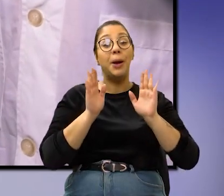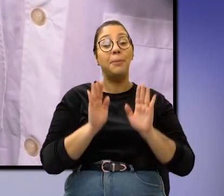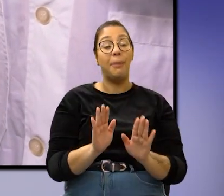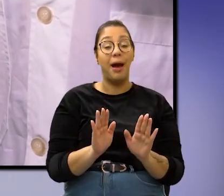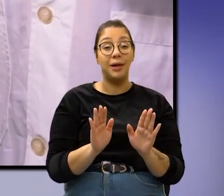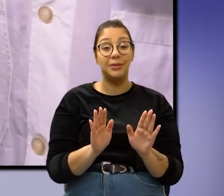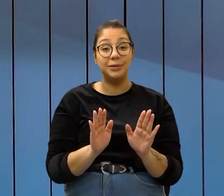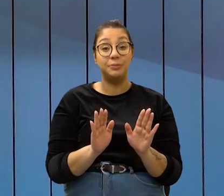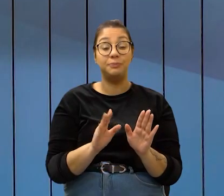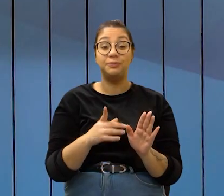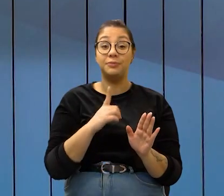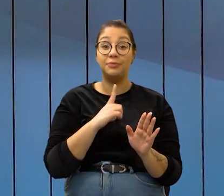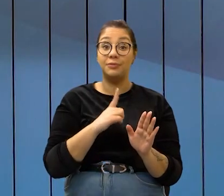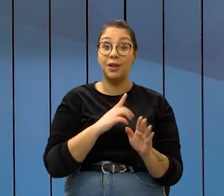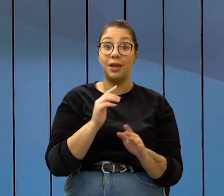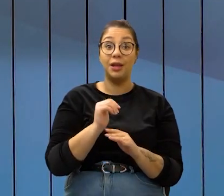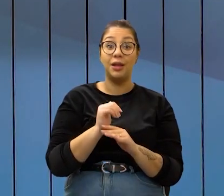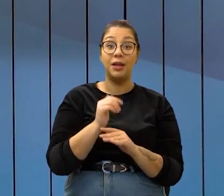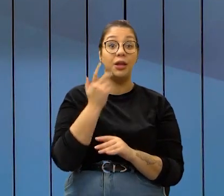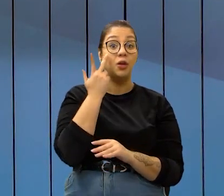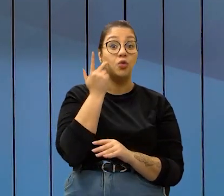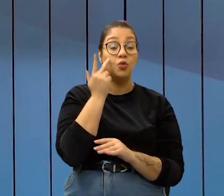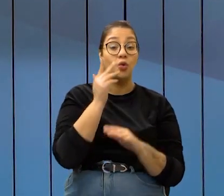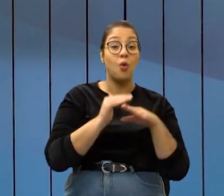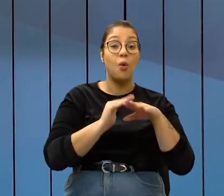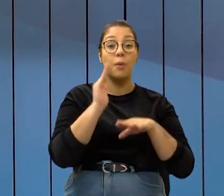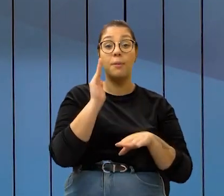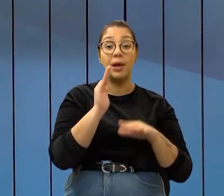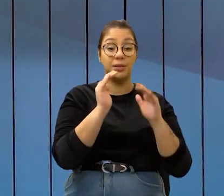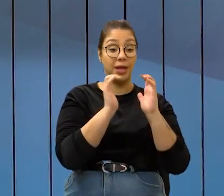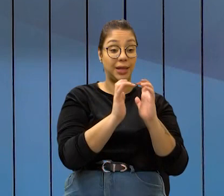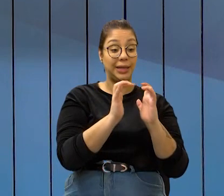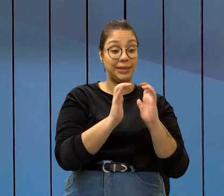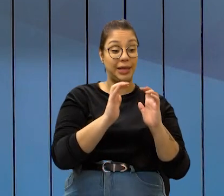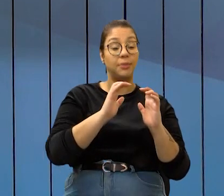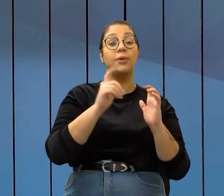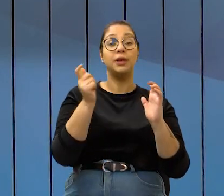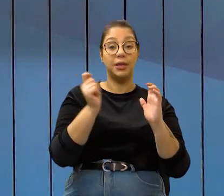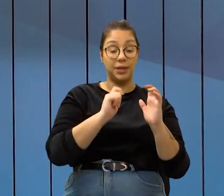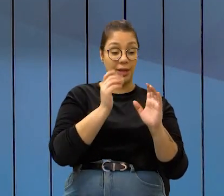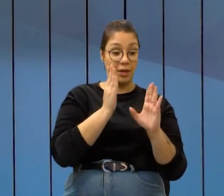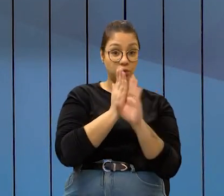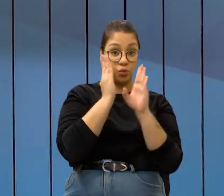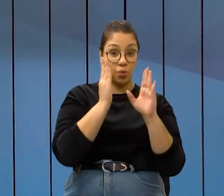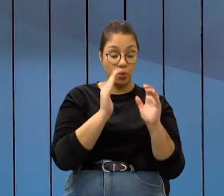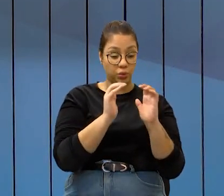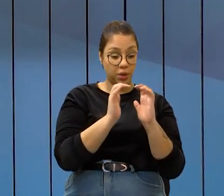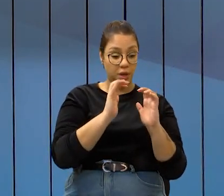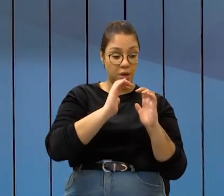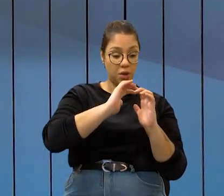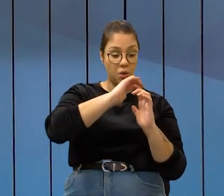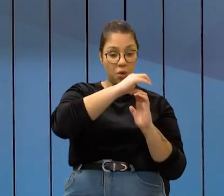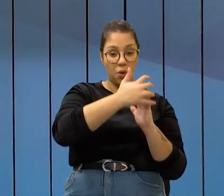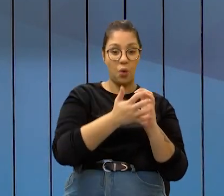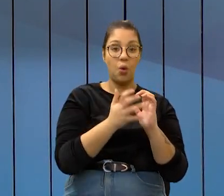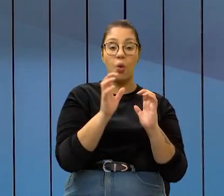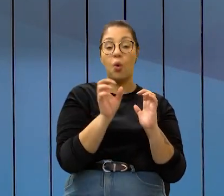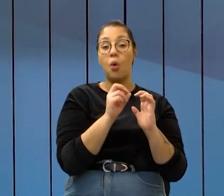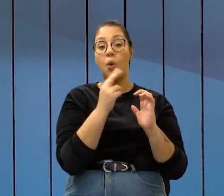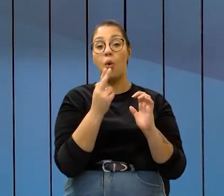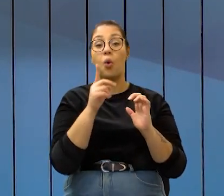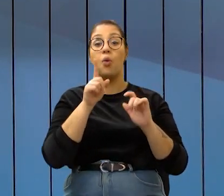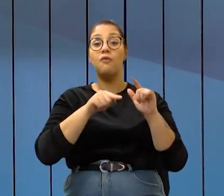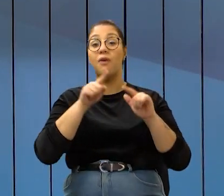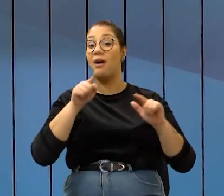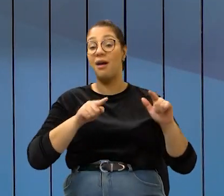Mas tem um lugar mais comum na parte do cérebro que ele costuma aparecer ou